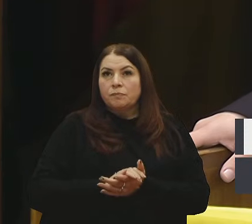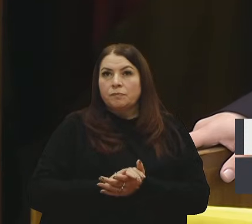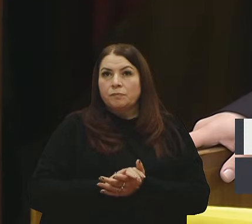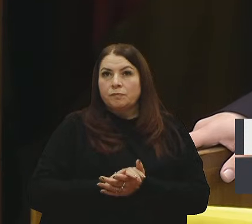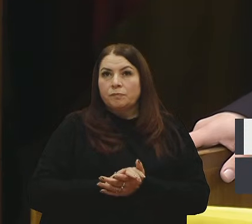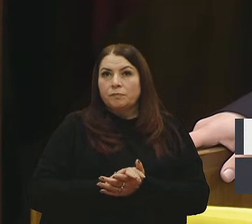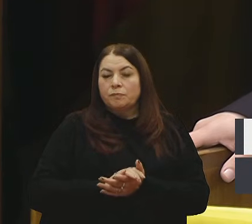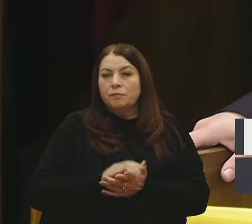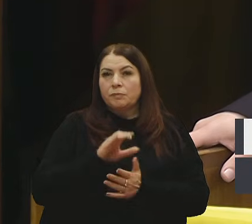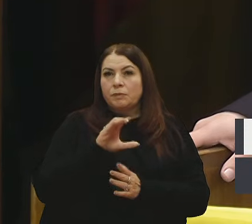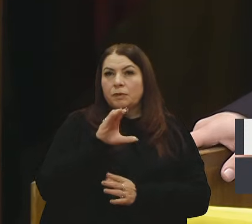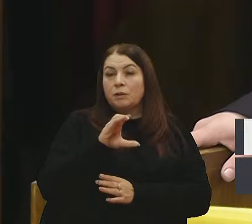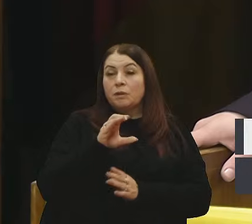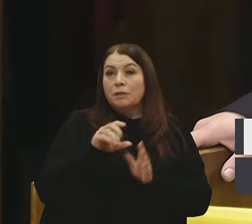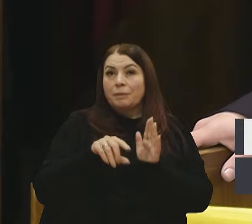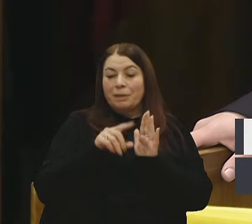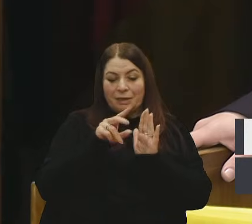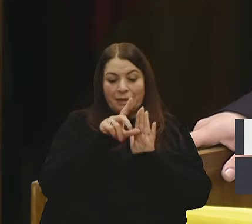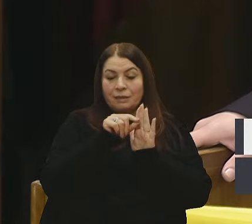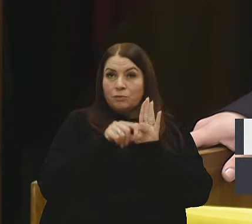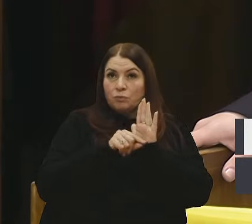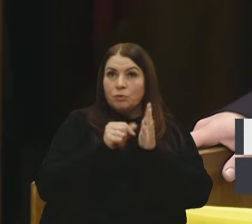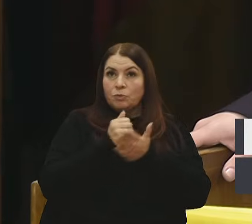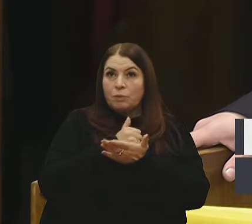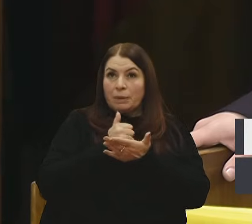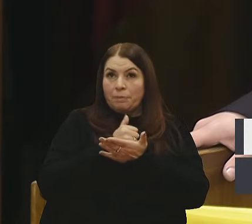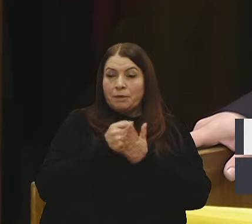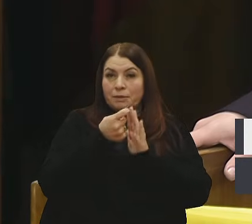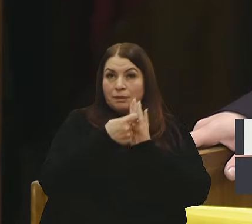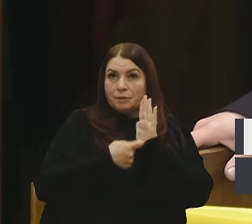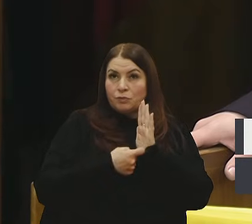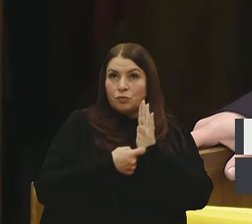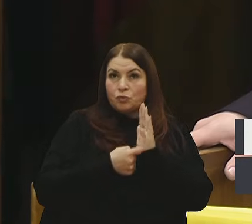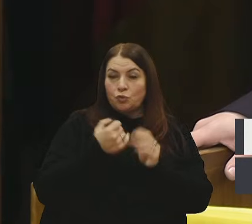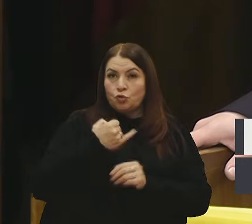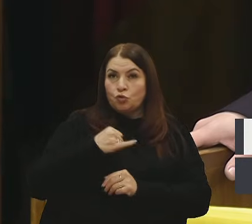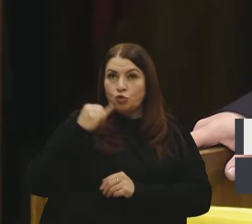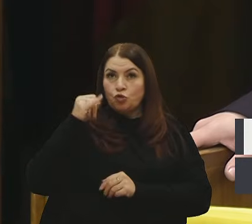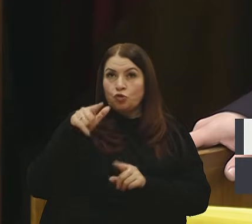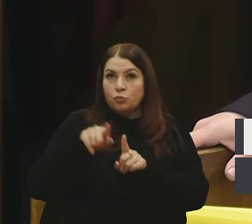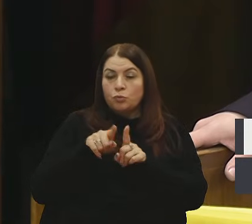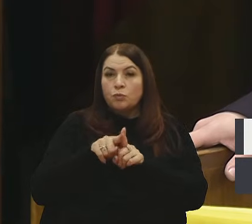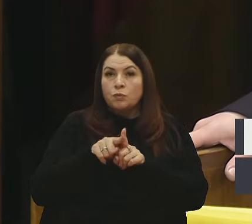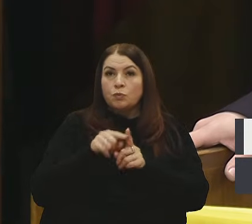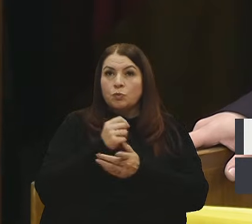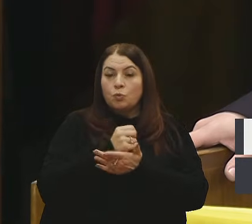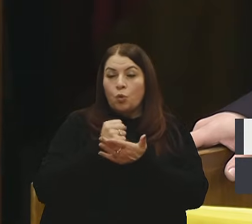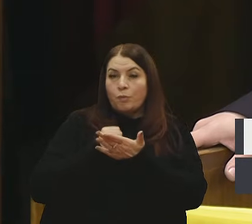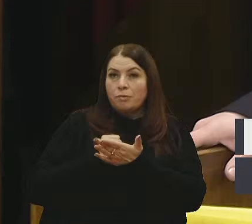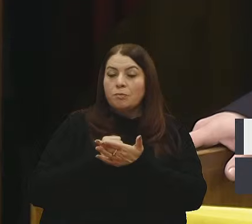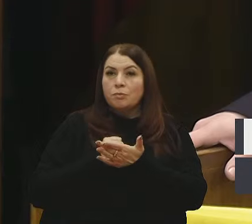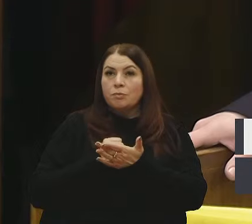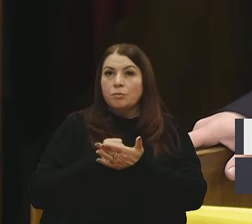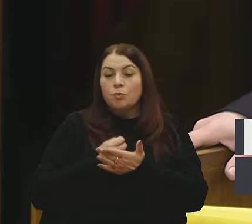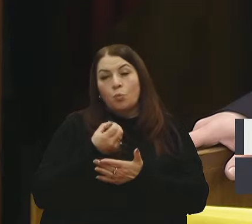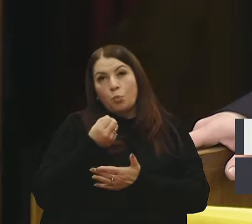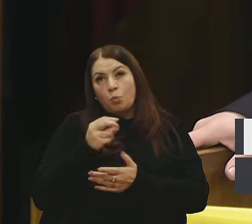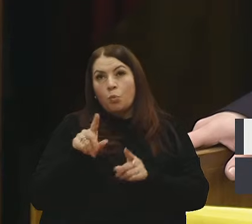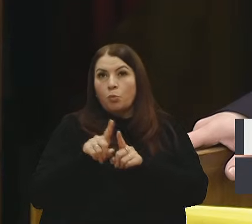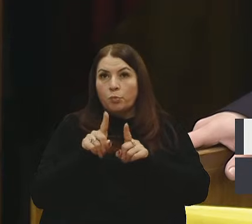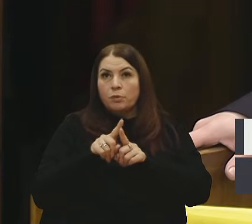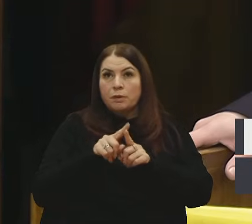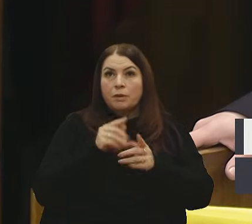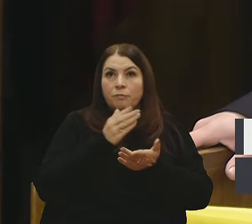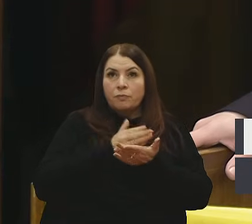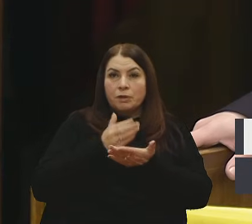no caput deste artigo, calculados com base nas taxas de juros originais dos contratos ou nas condições